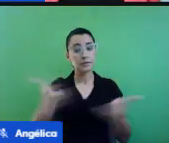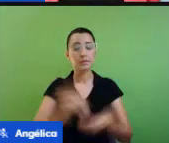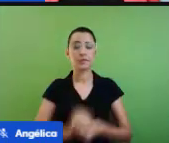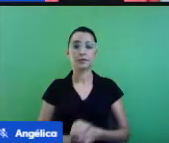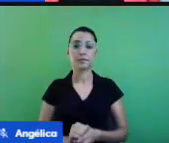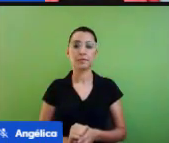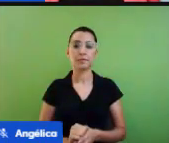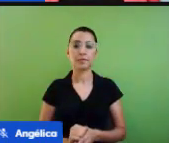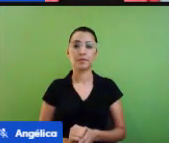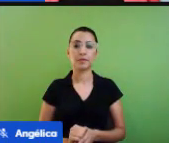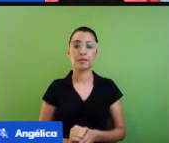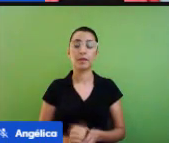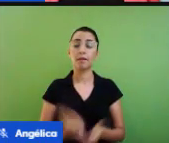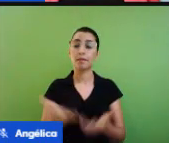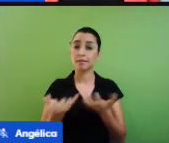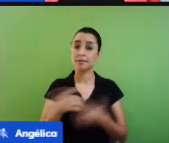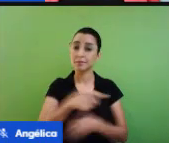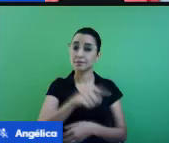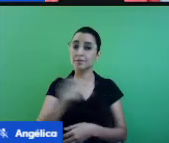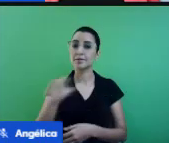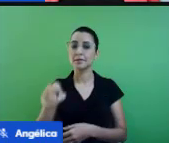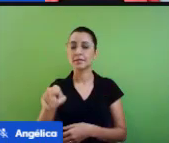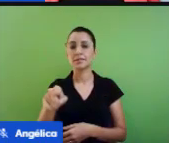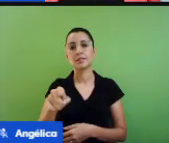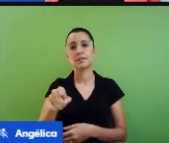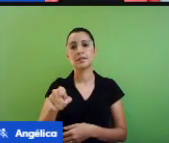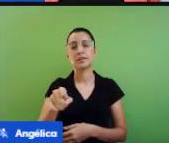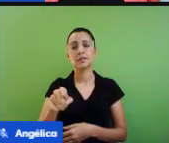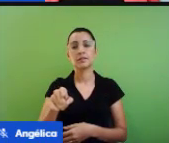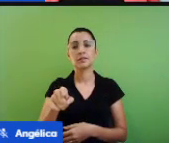que se vocês depois pudessem até